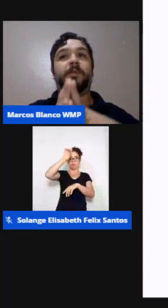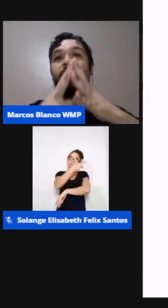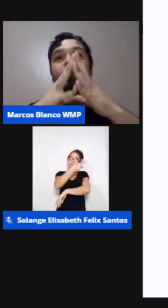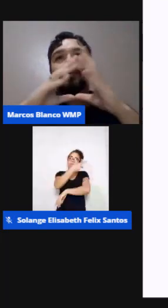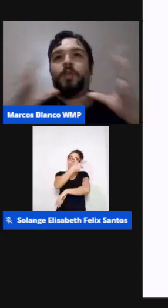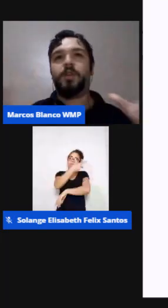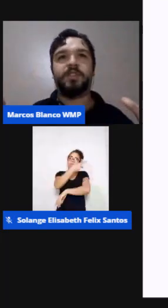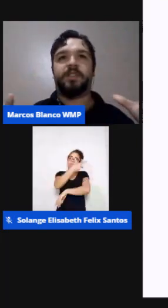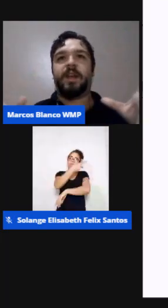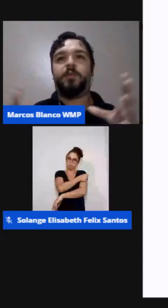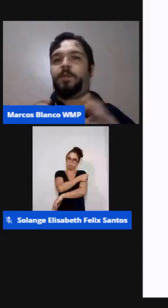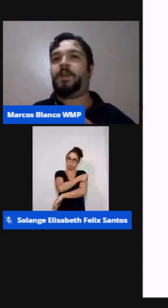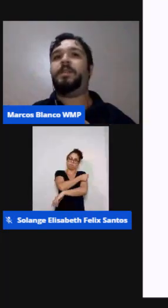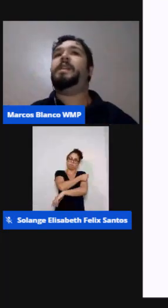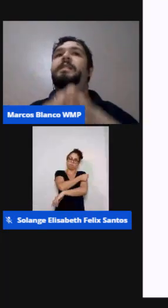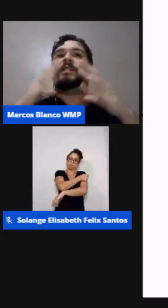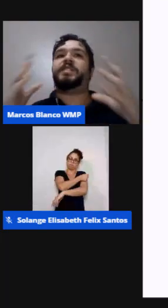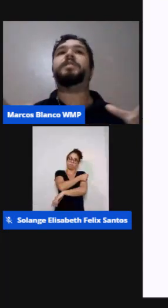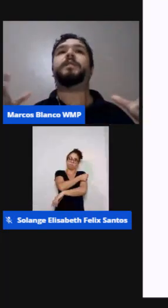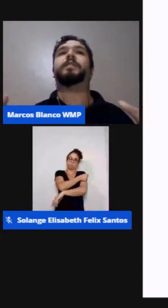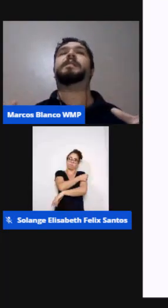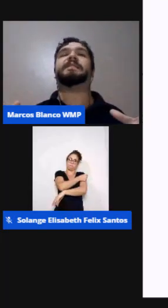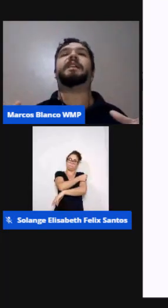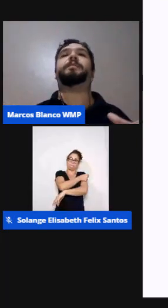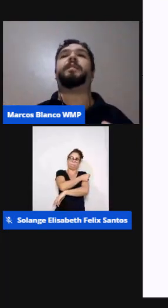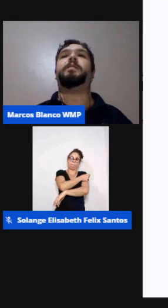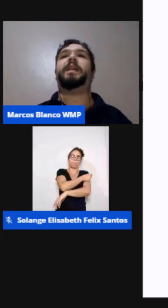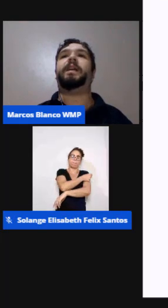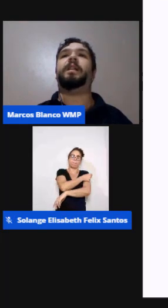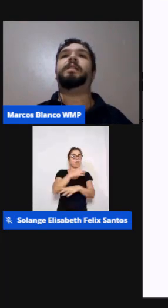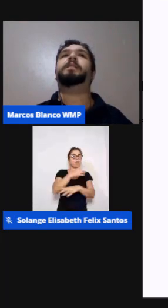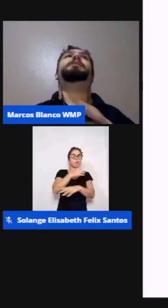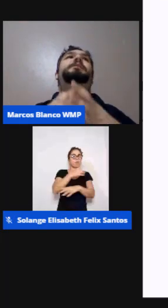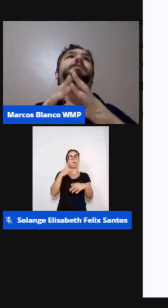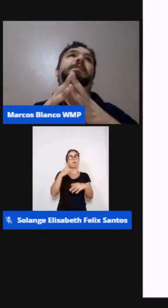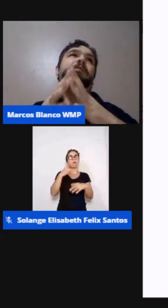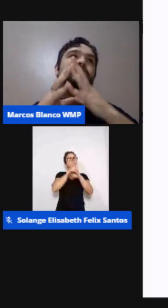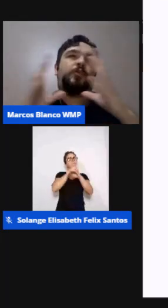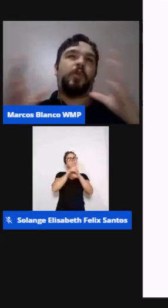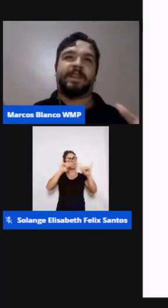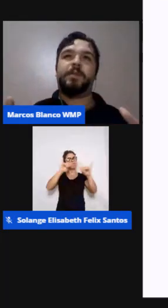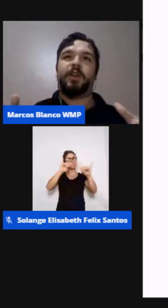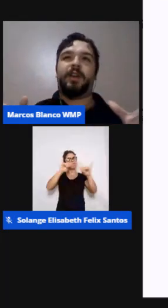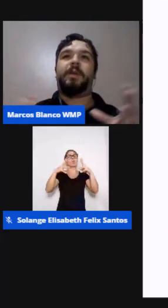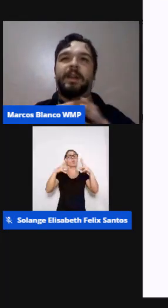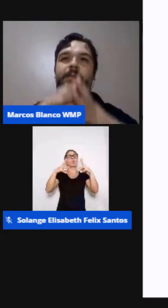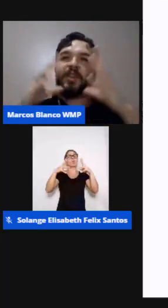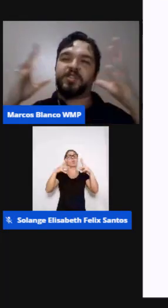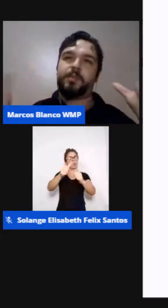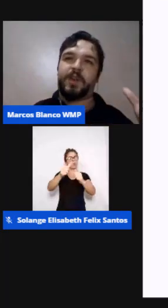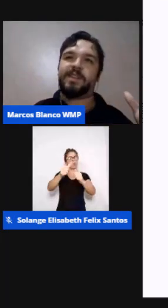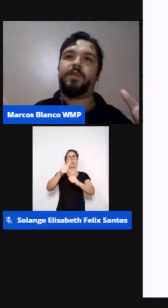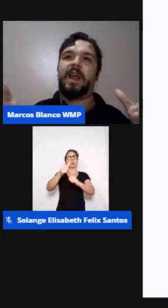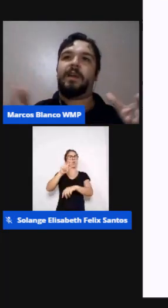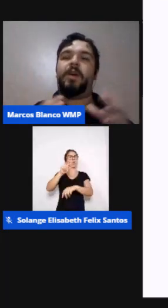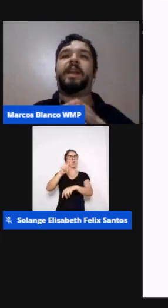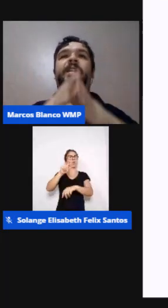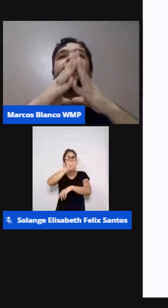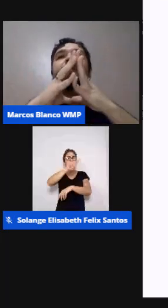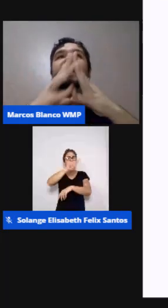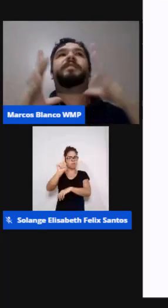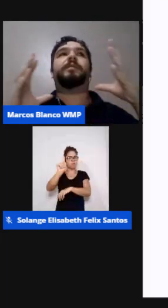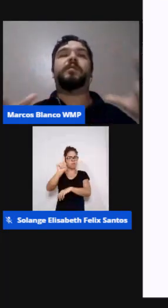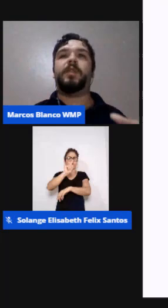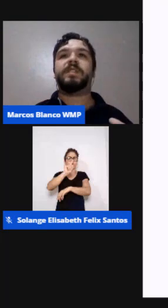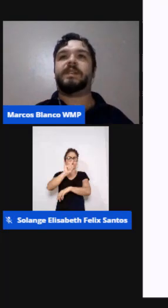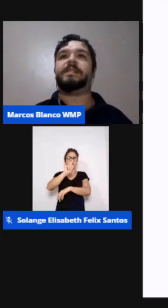Tanto que eu falo com todos que estiverem me ouvindo, se vocês não foram vacinados para a febre amarela, assim que melhorar o quadro, né, porque a gente não pode circular